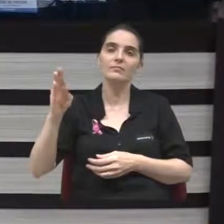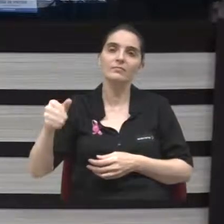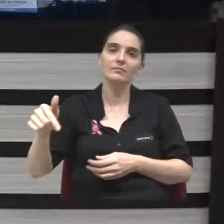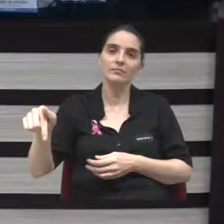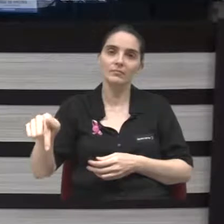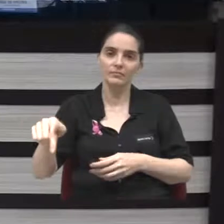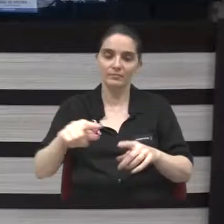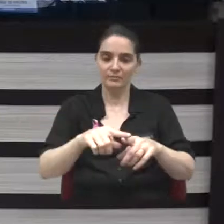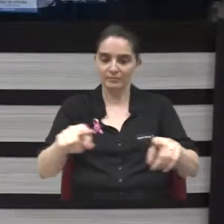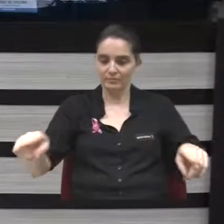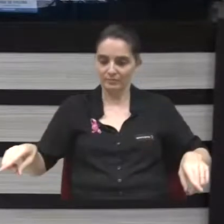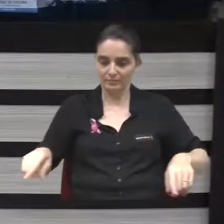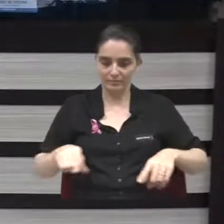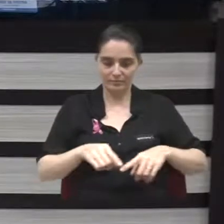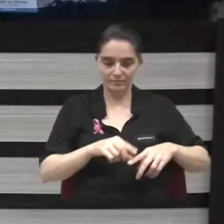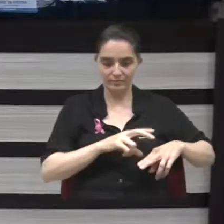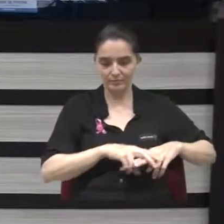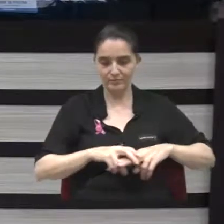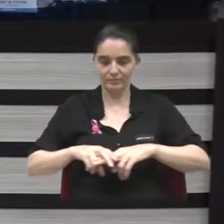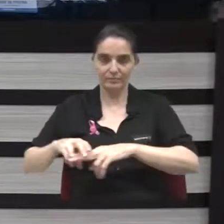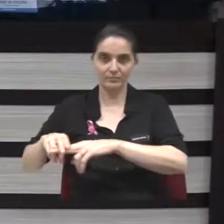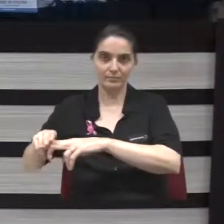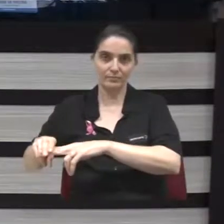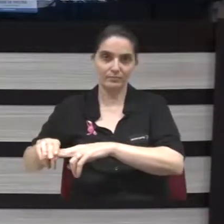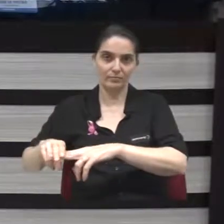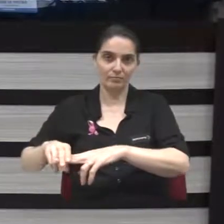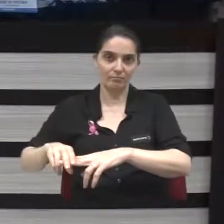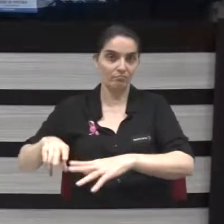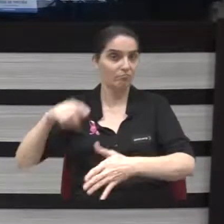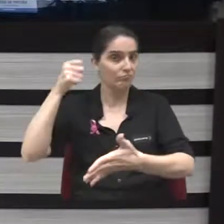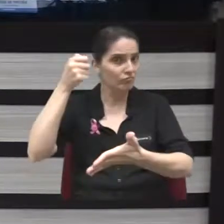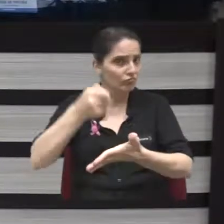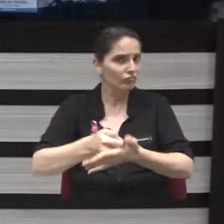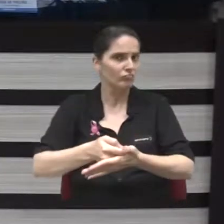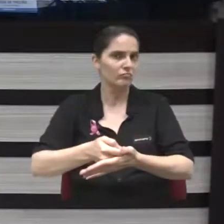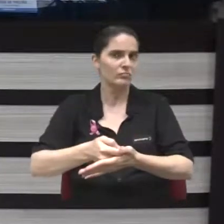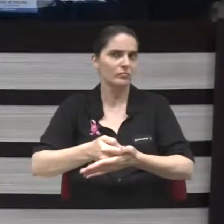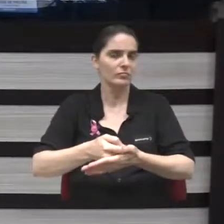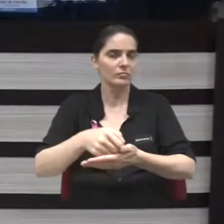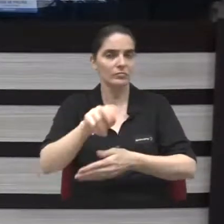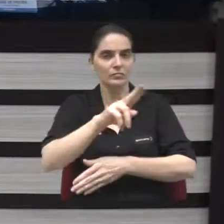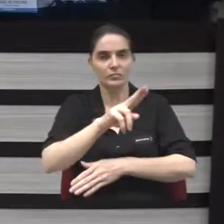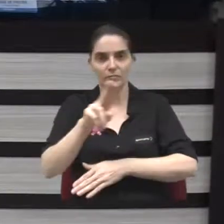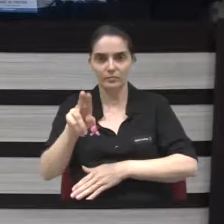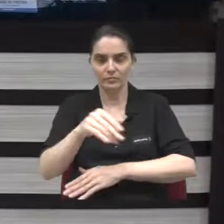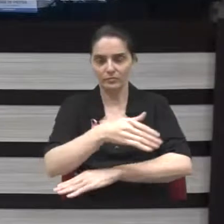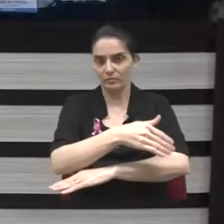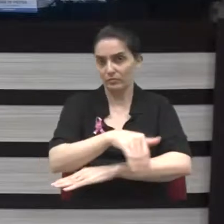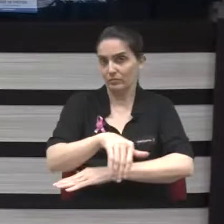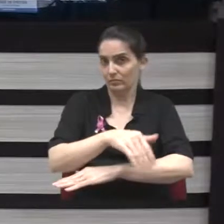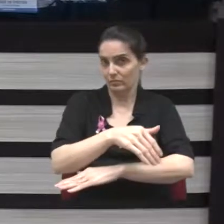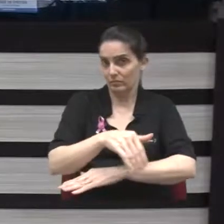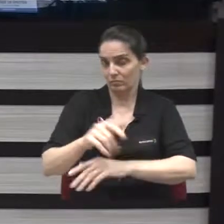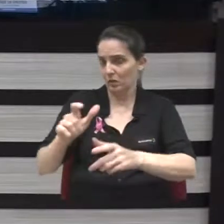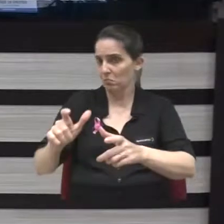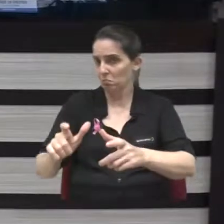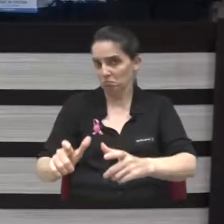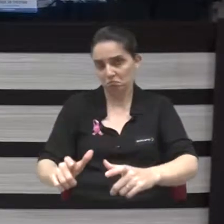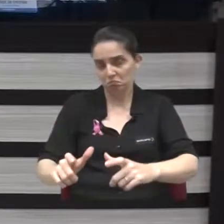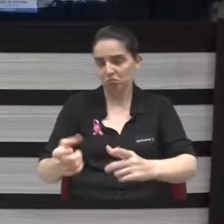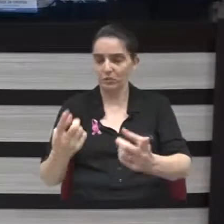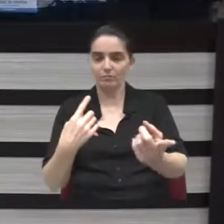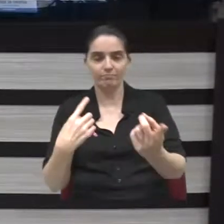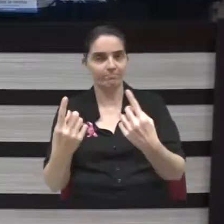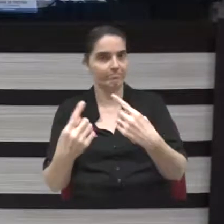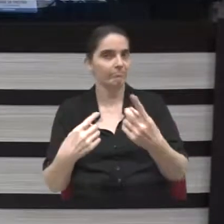diretora e considerando a obrigatoriedade da denominação de logradouros, ruas e avenidas, por